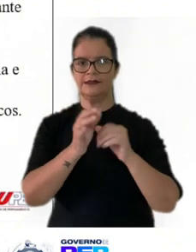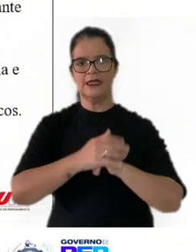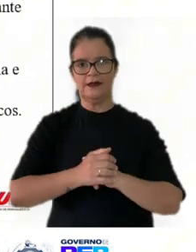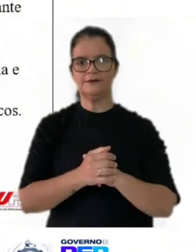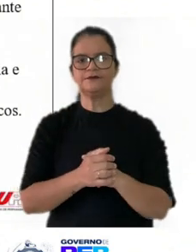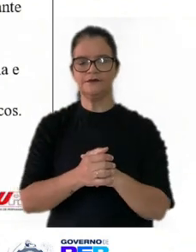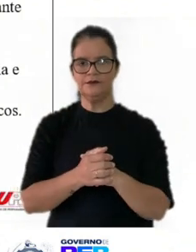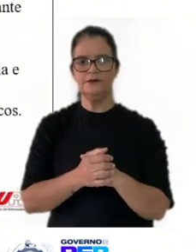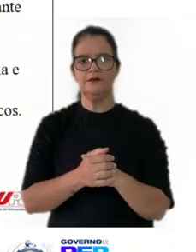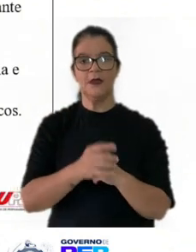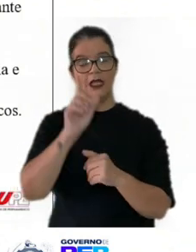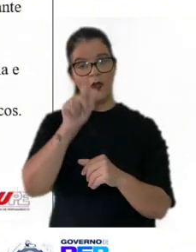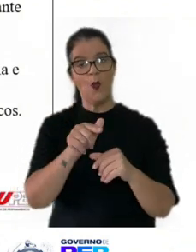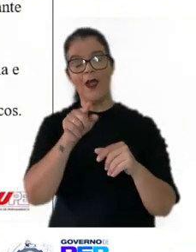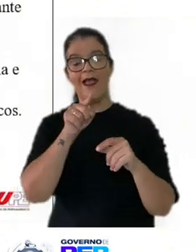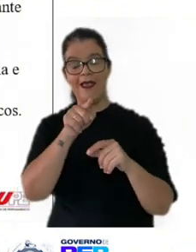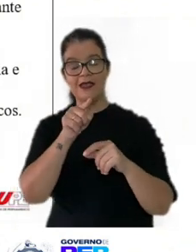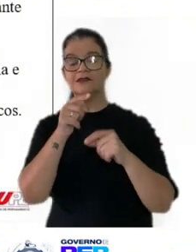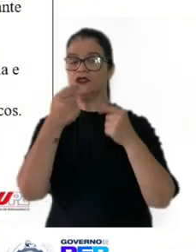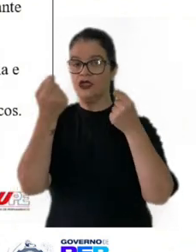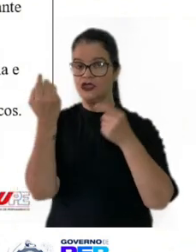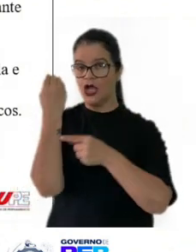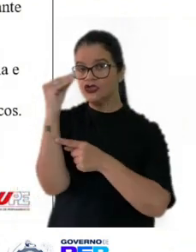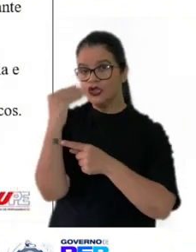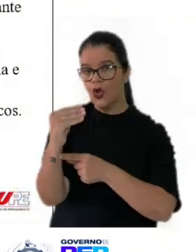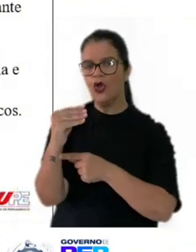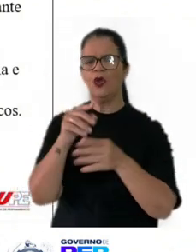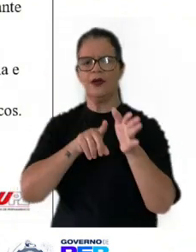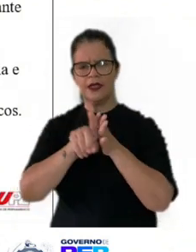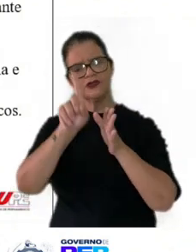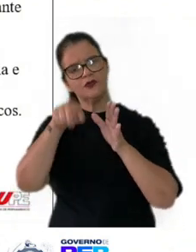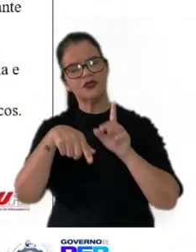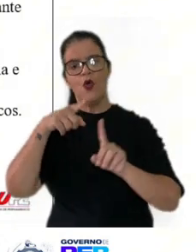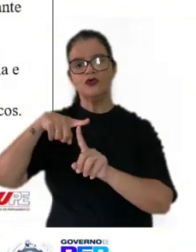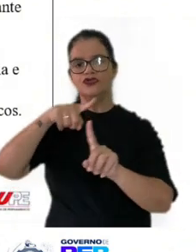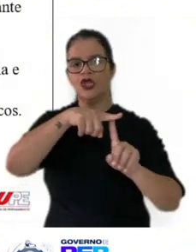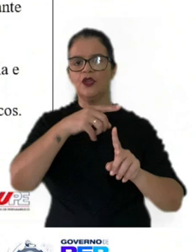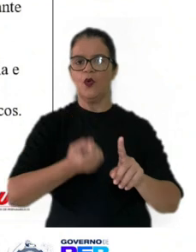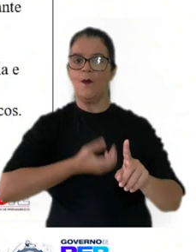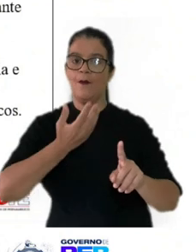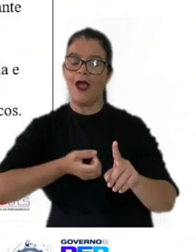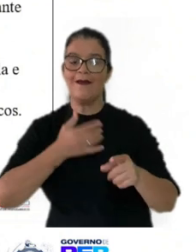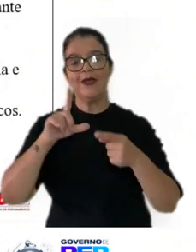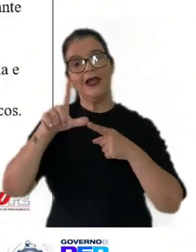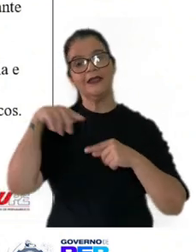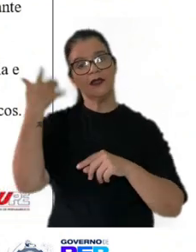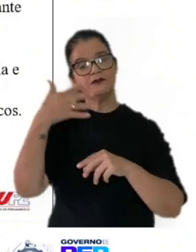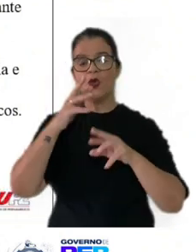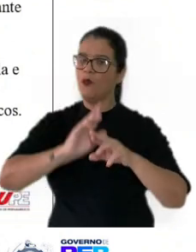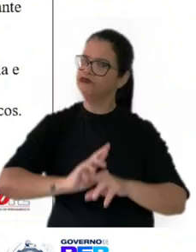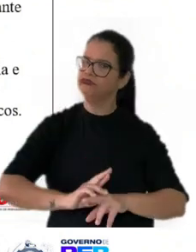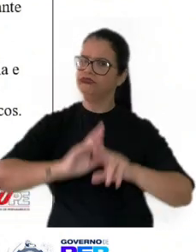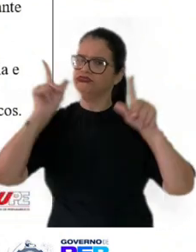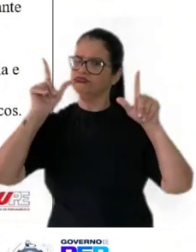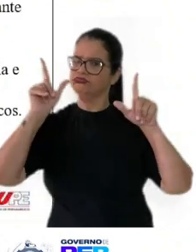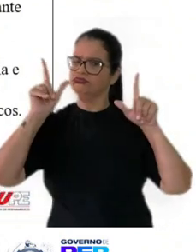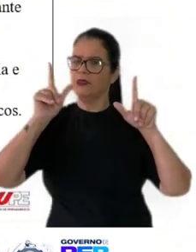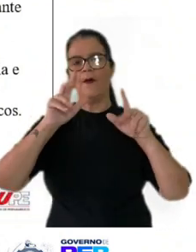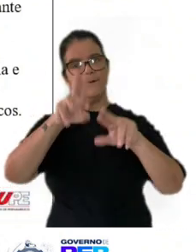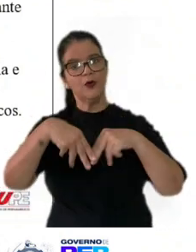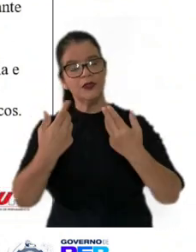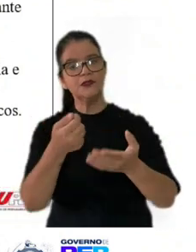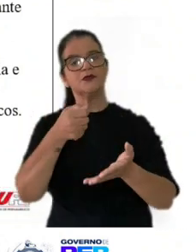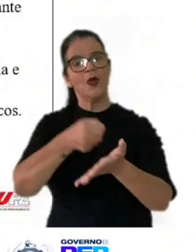esses aqui que a gente colocou na questão são o gênero poema e letra de música que são completamente diferentes então por isso existe essa